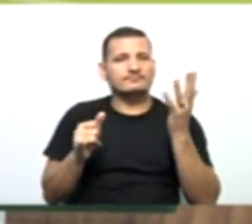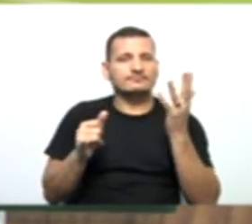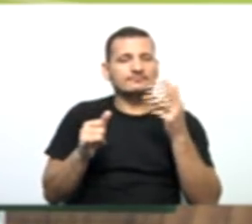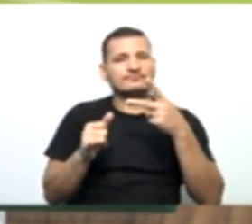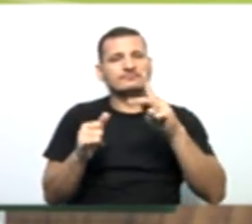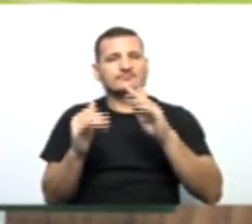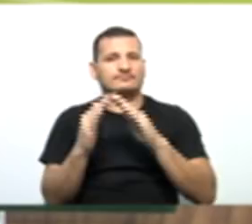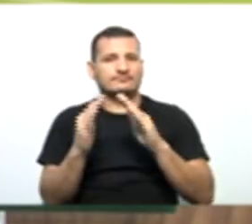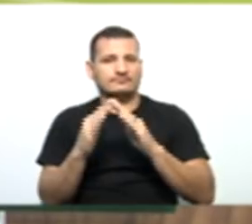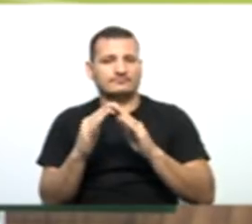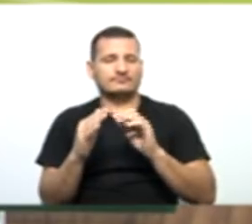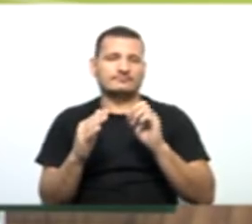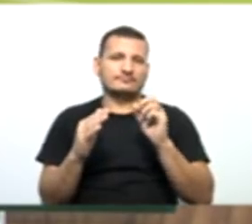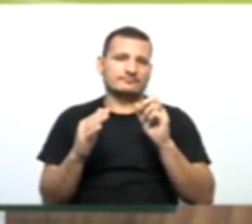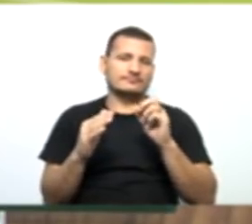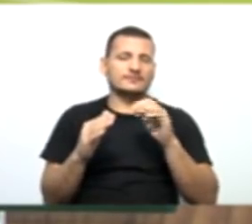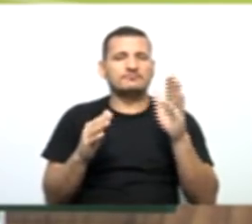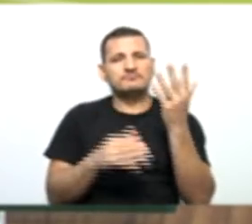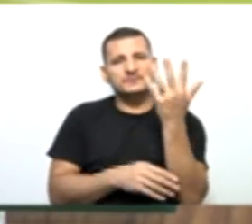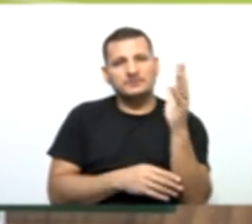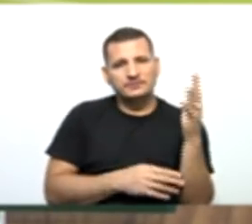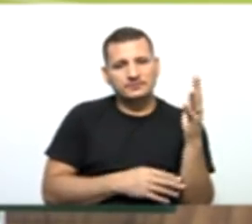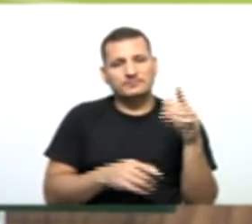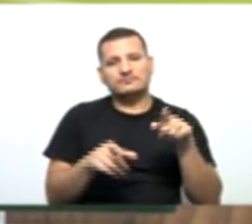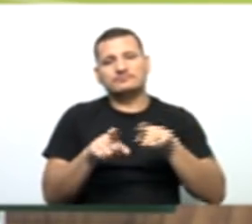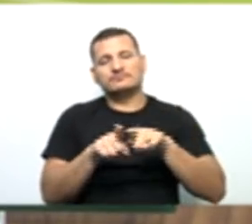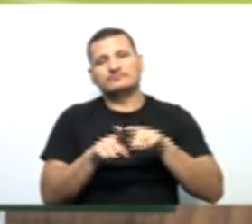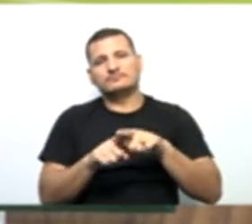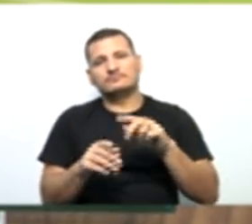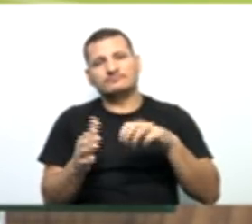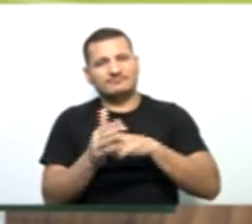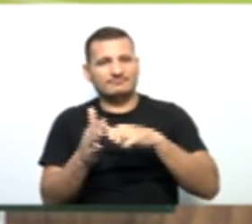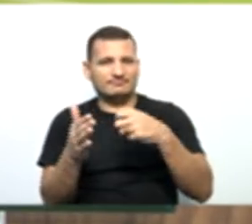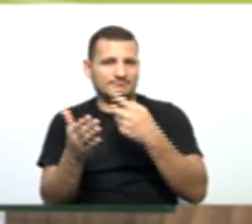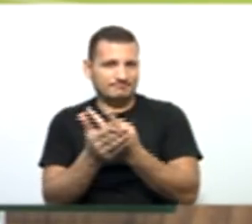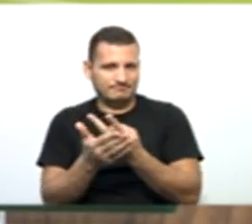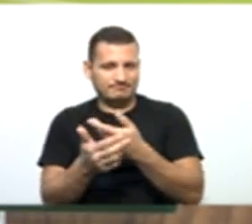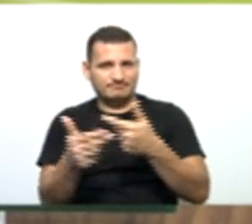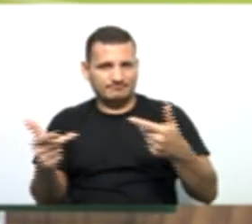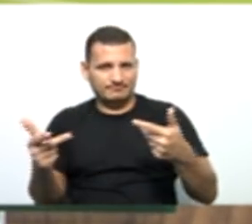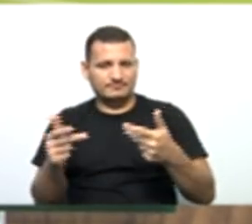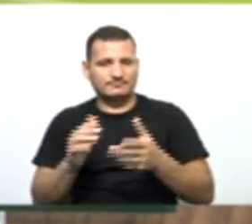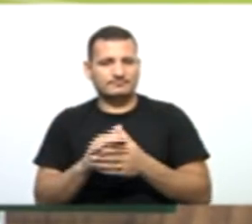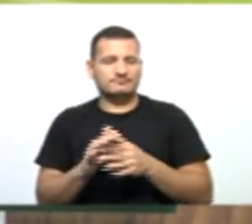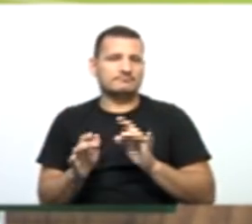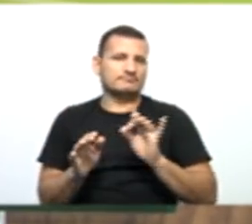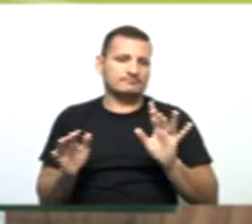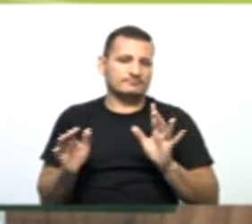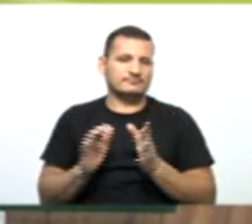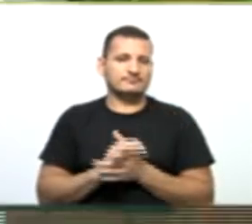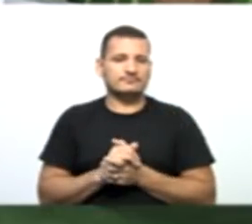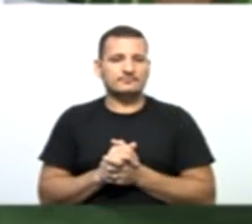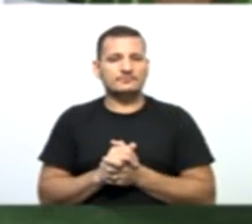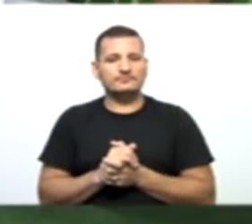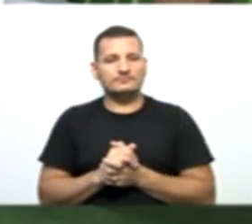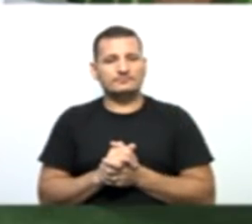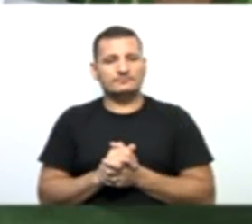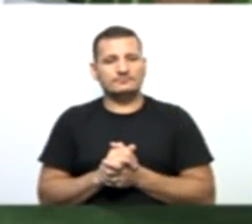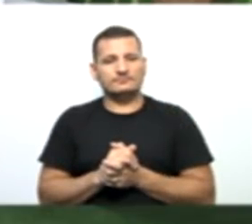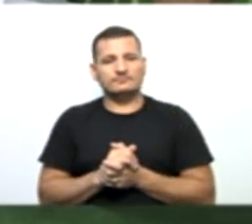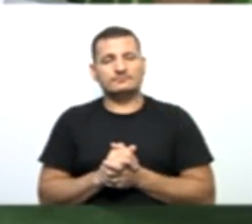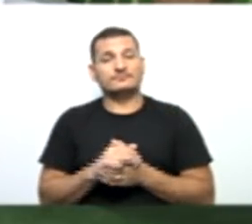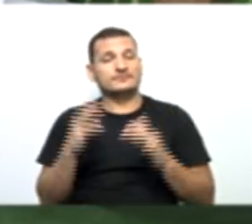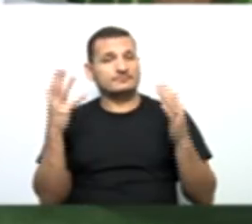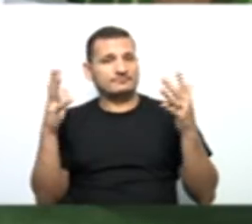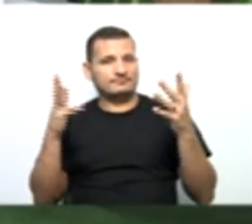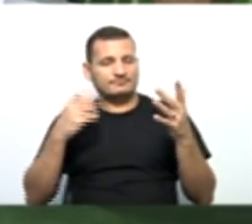na casa de vocês, tanto a parte ambiental quanto a parte dos acidentes, né? Então acho que é isso, né, professor? Legal, muito bem. Parabéns a